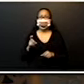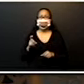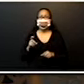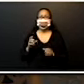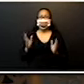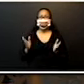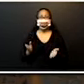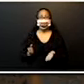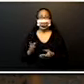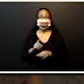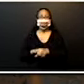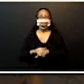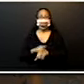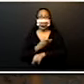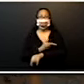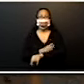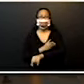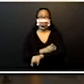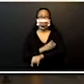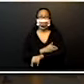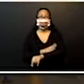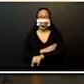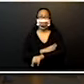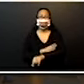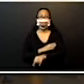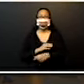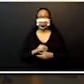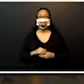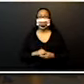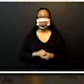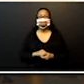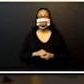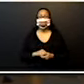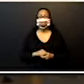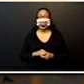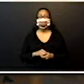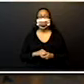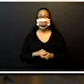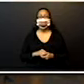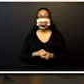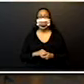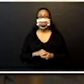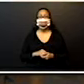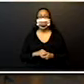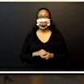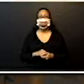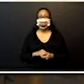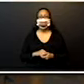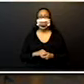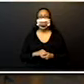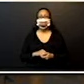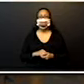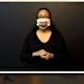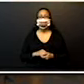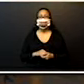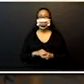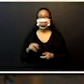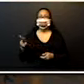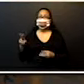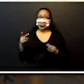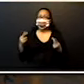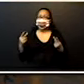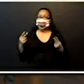tarefa. Achou que não ia ter tarefa na aula da televisão? Tem tarefa, certo? A gente vai caminhar como se fosse uma sala de aula, então